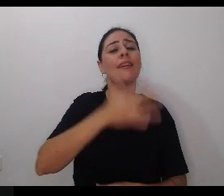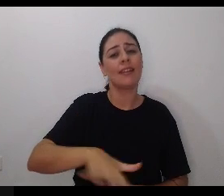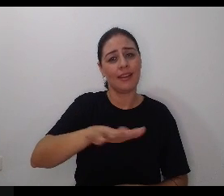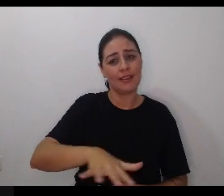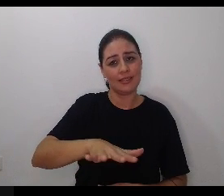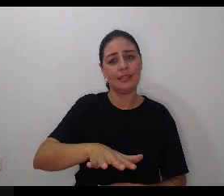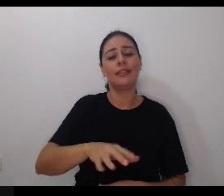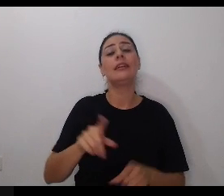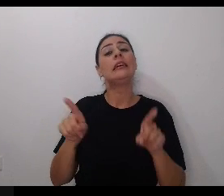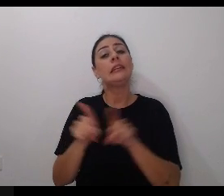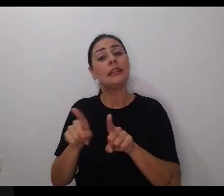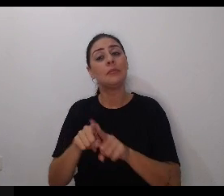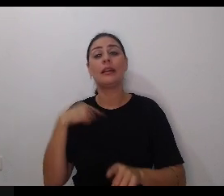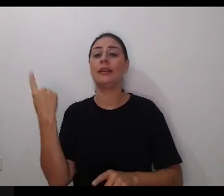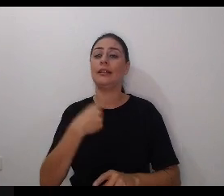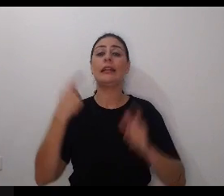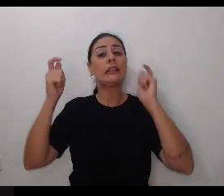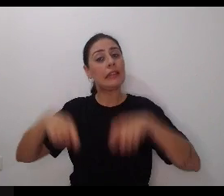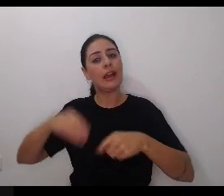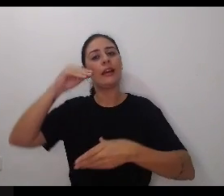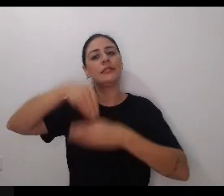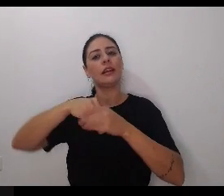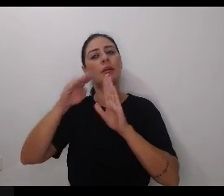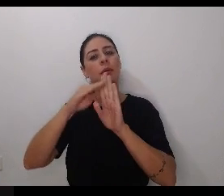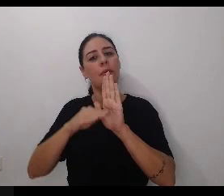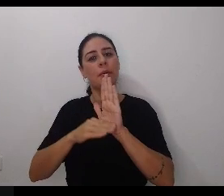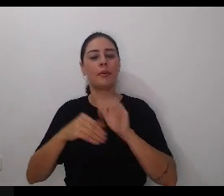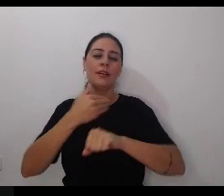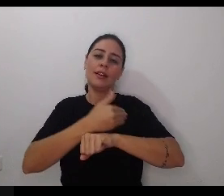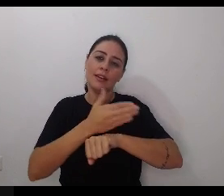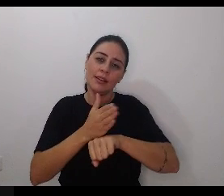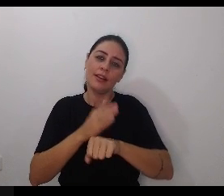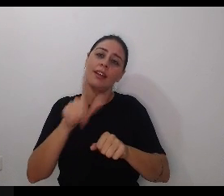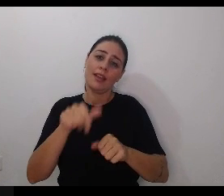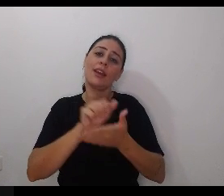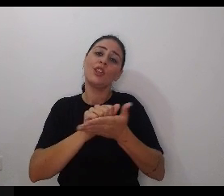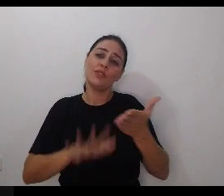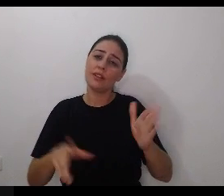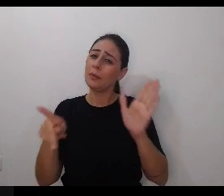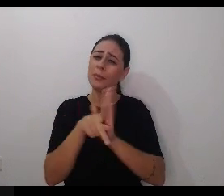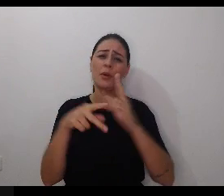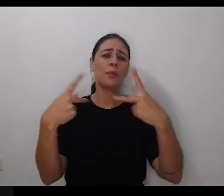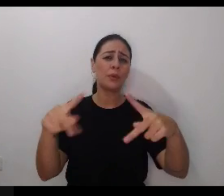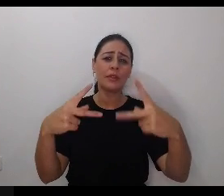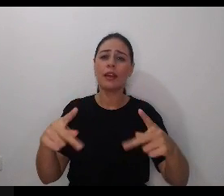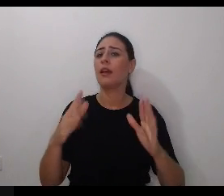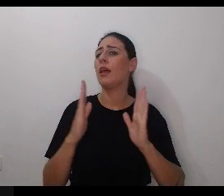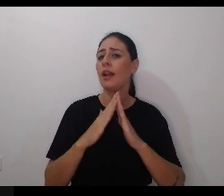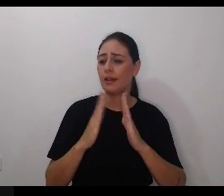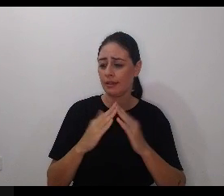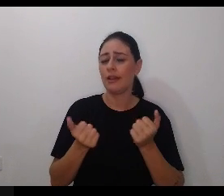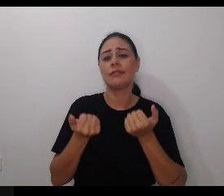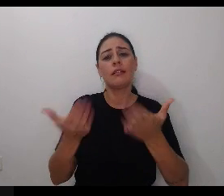conversar. Isso é muito importante para o desenvolvimento da criança. E a gente pode também incluir na rotina da criança